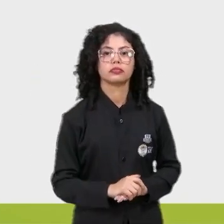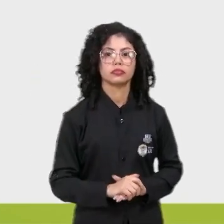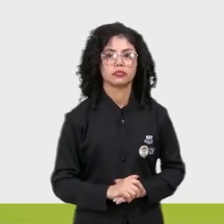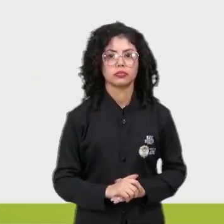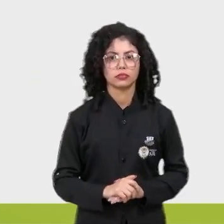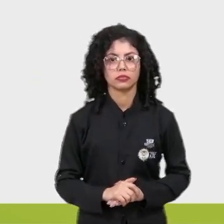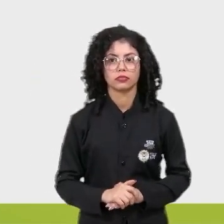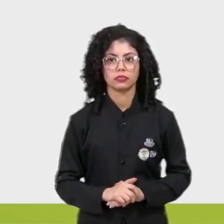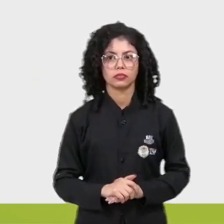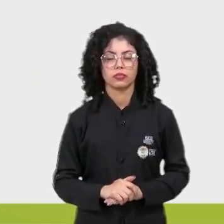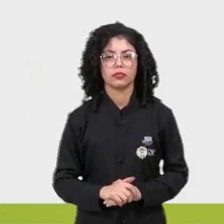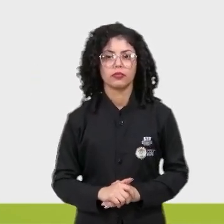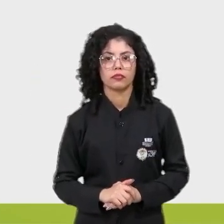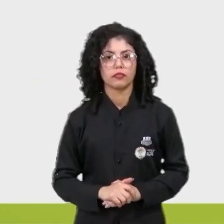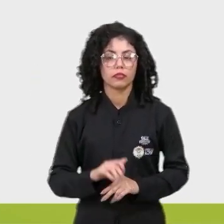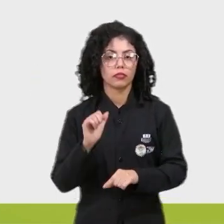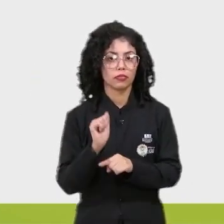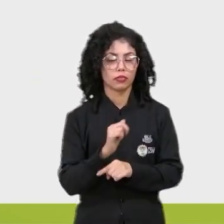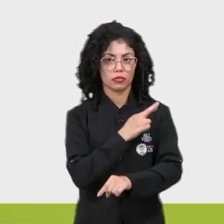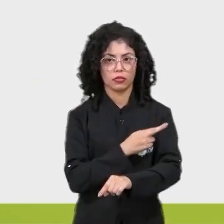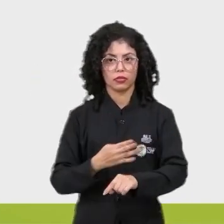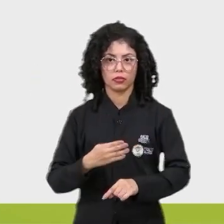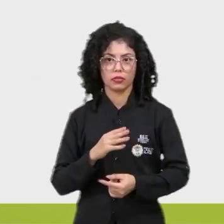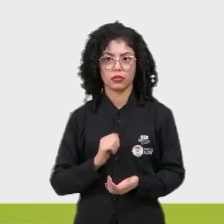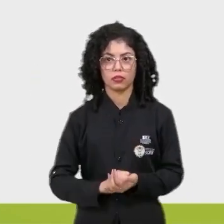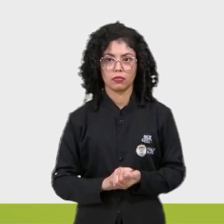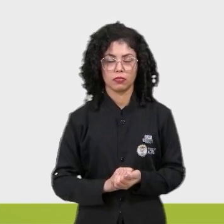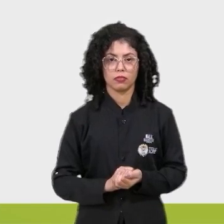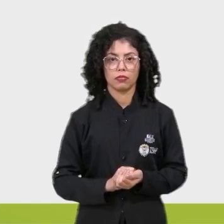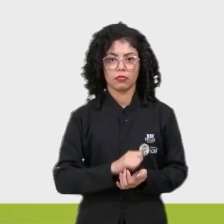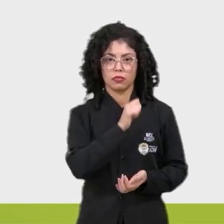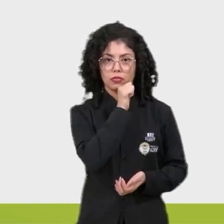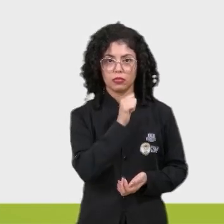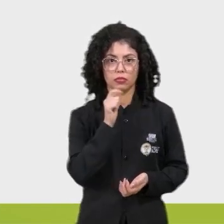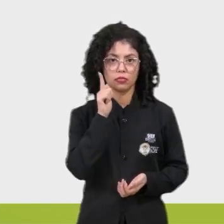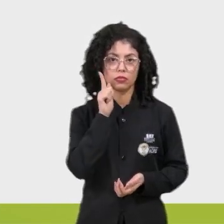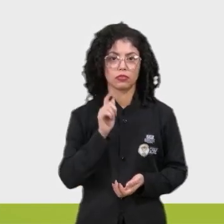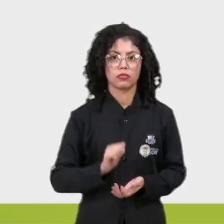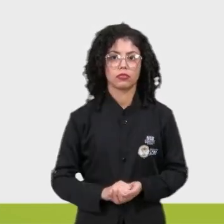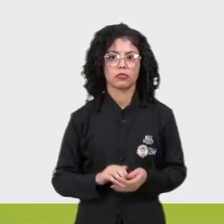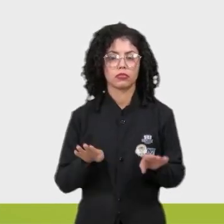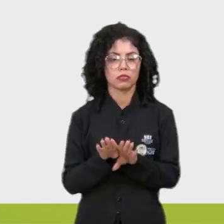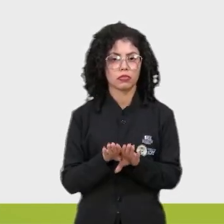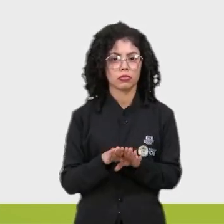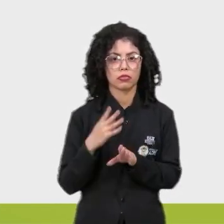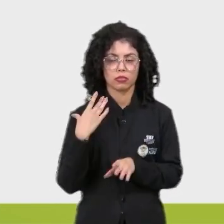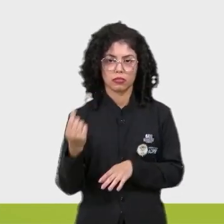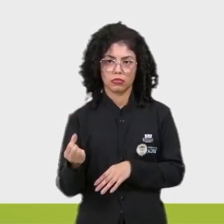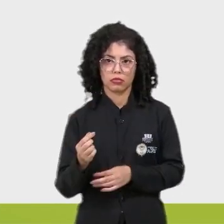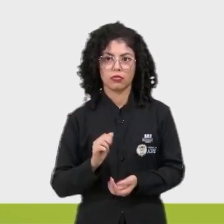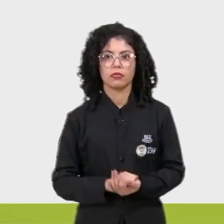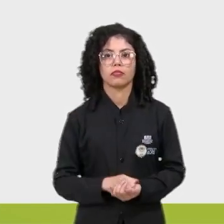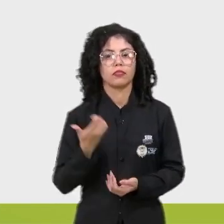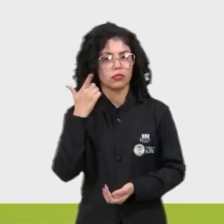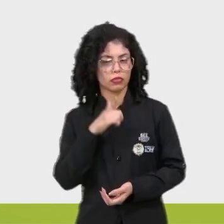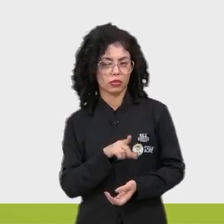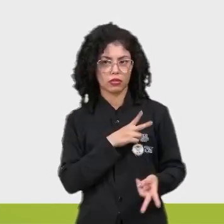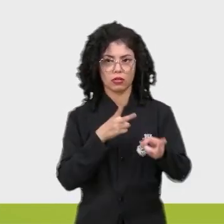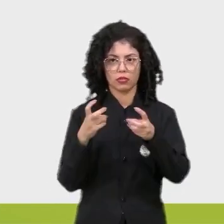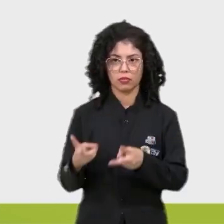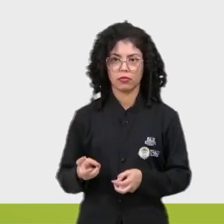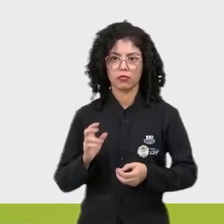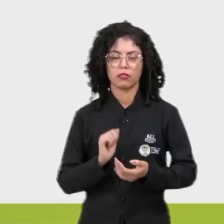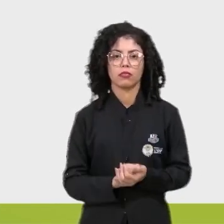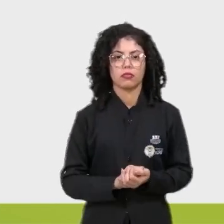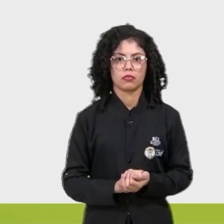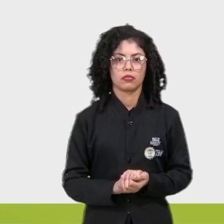a área urbana A é Rio Branco e a área urbana B é Senador Guiomar. Então, quando você vai sair de Rio Branco para Senador, você consegue